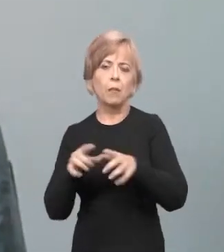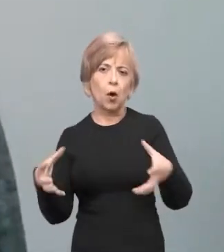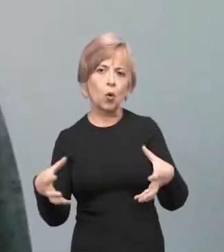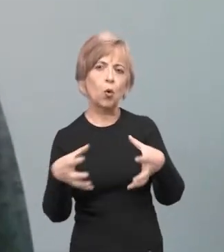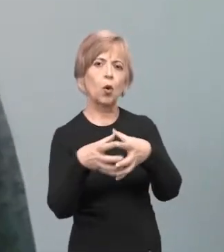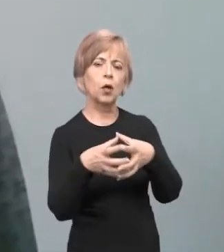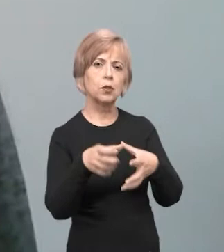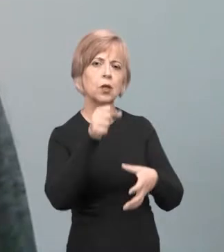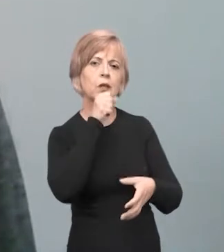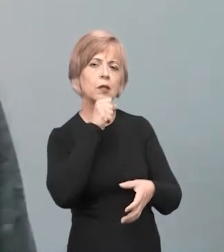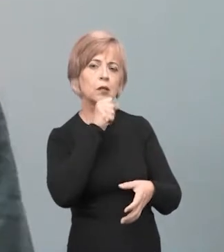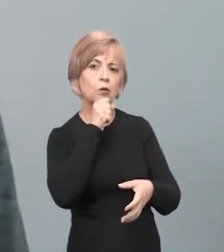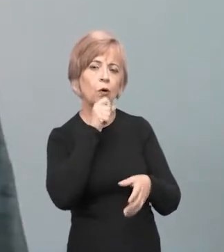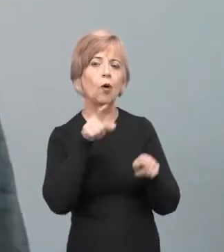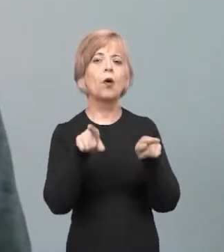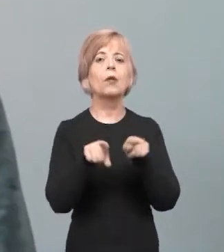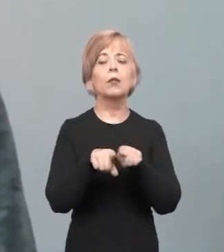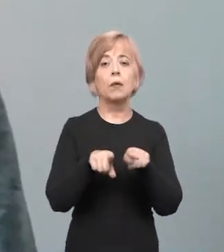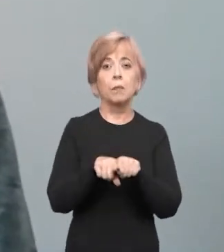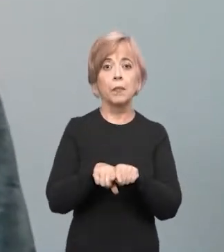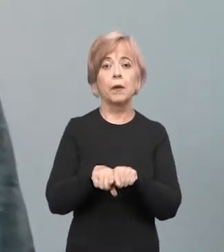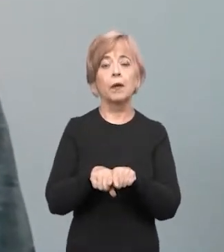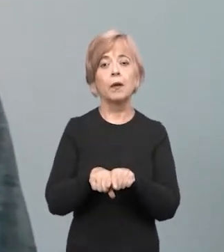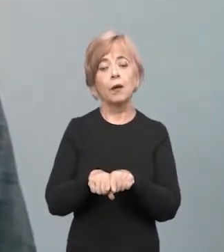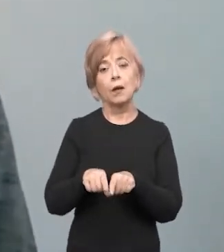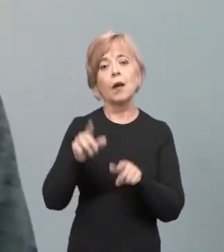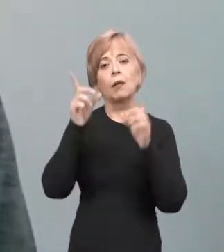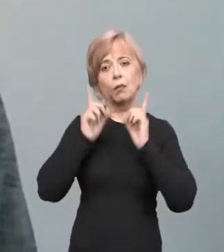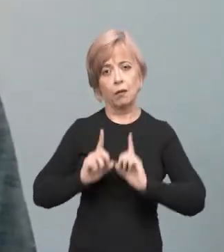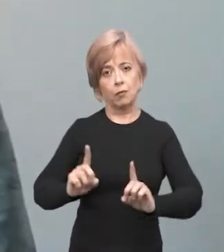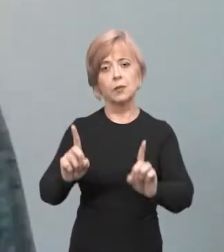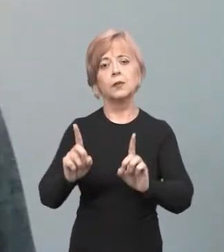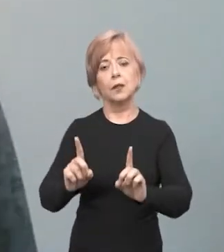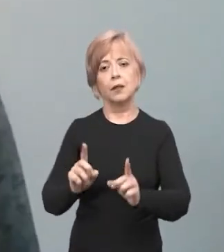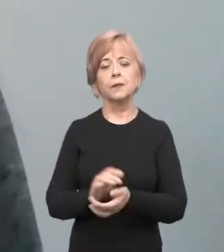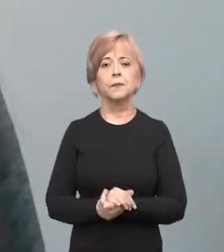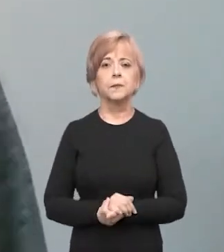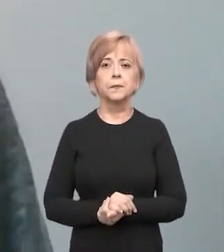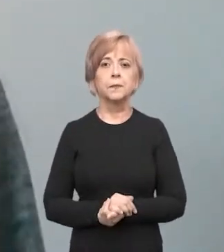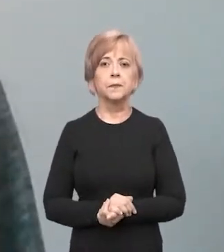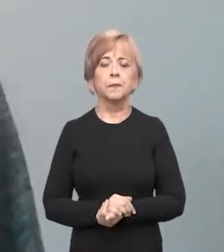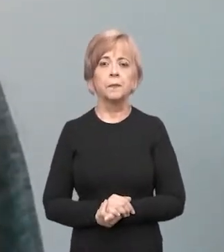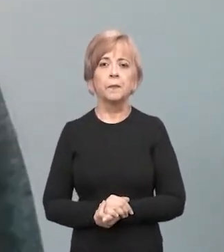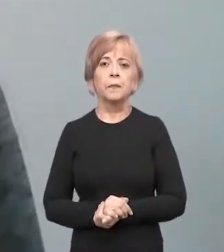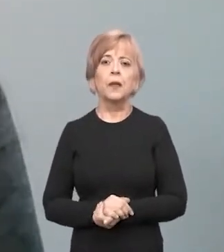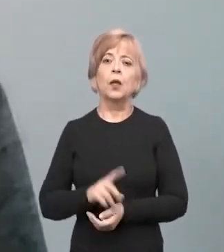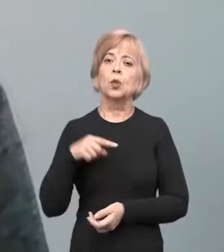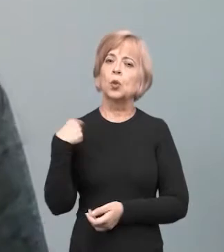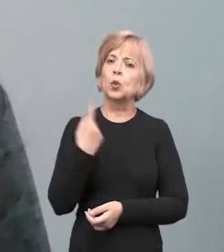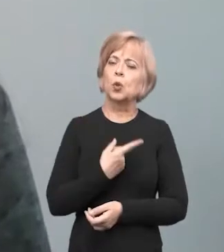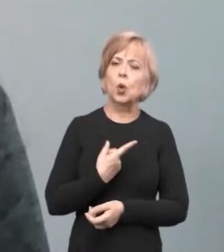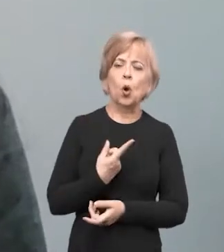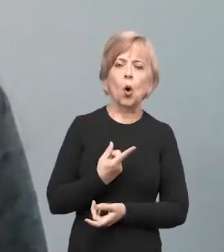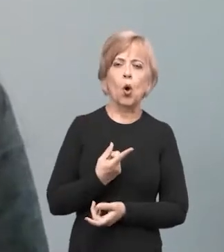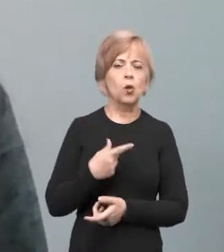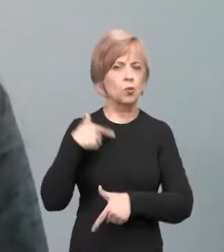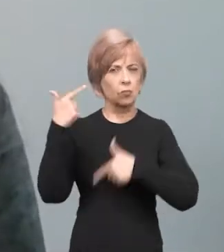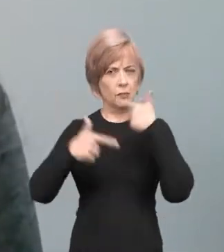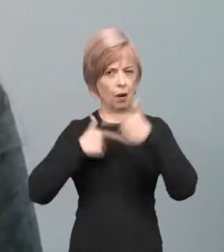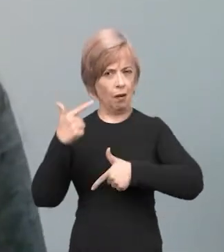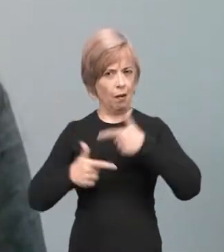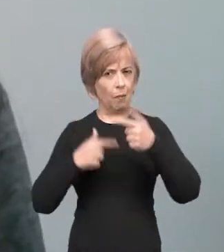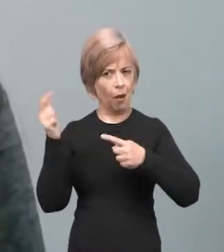coletiva, seja da pessoa idosa como também na da pessoa com deficiência. A nossa grande